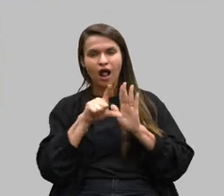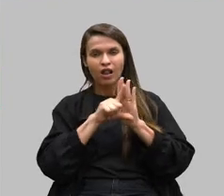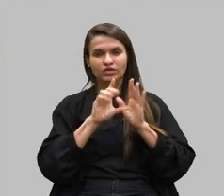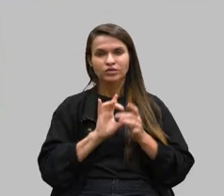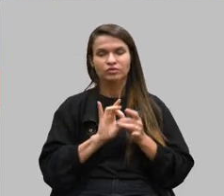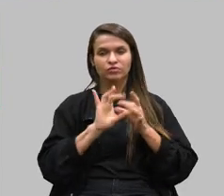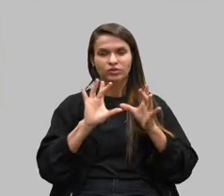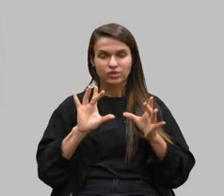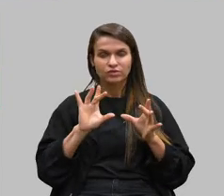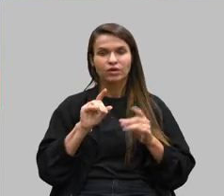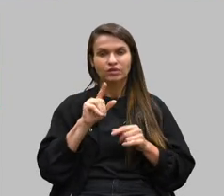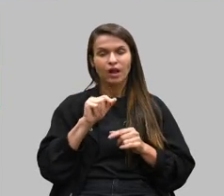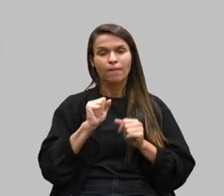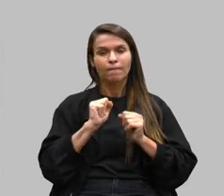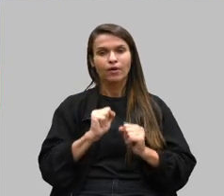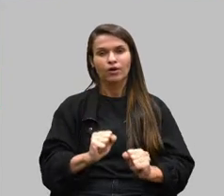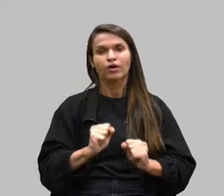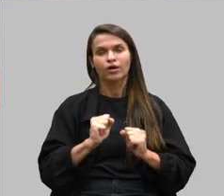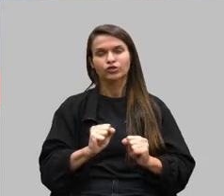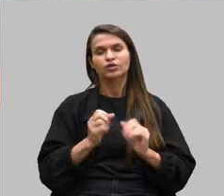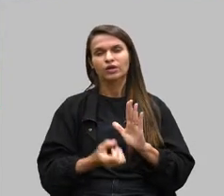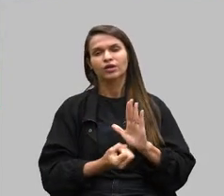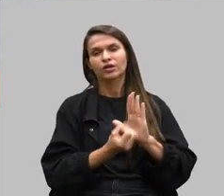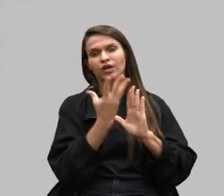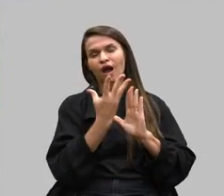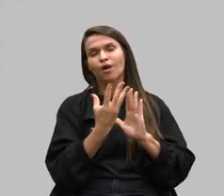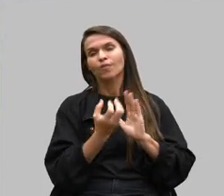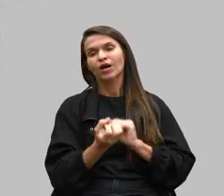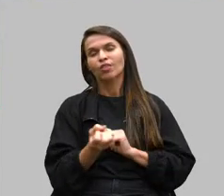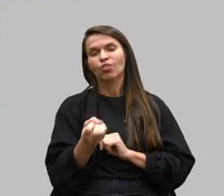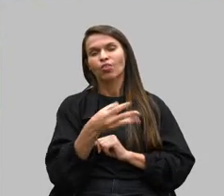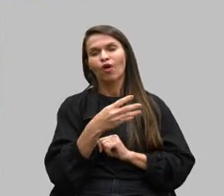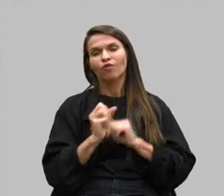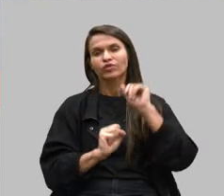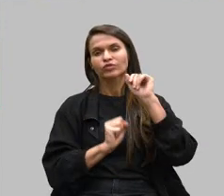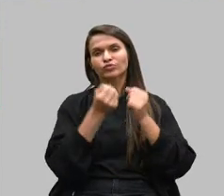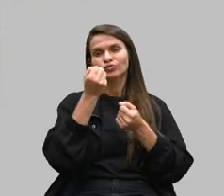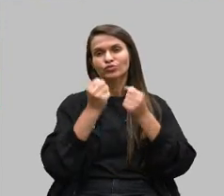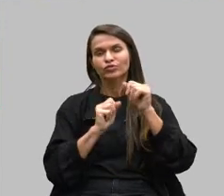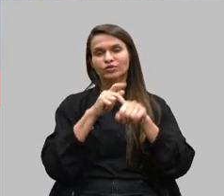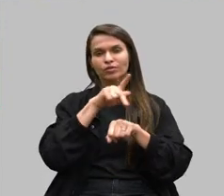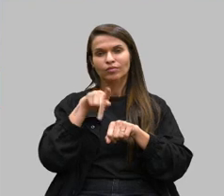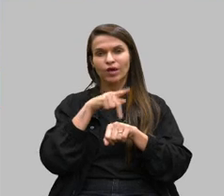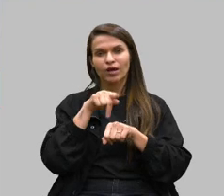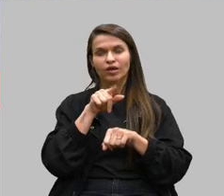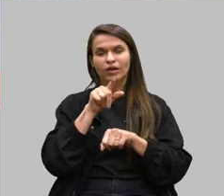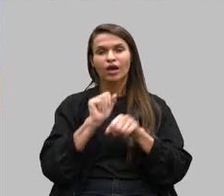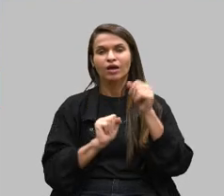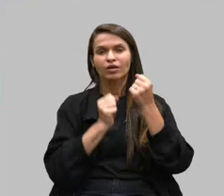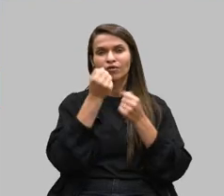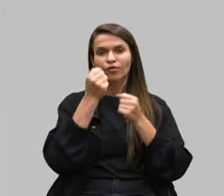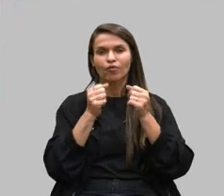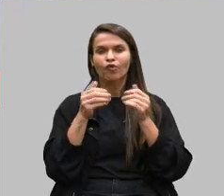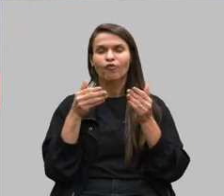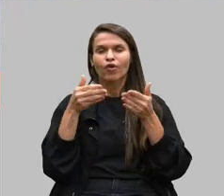é Ela pode criar uma nova indústria no país que são que é essa indústria para os pequenos para